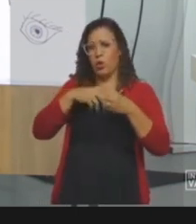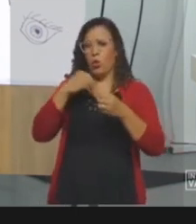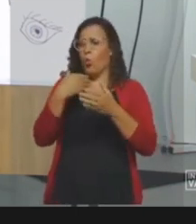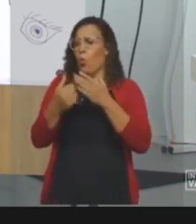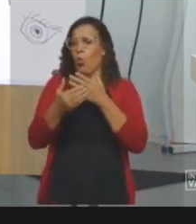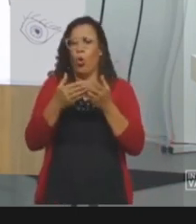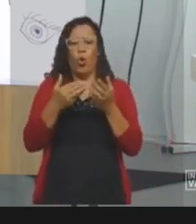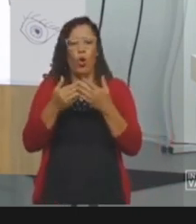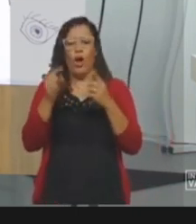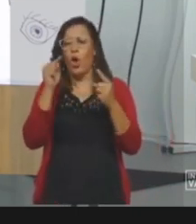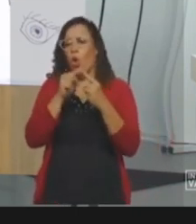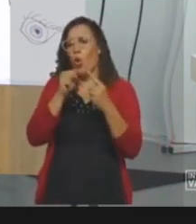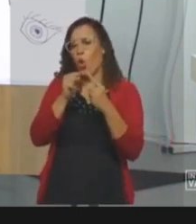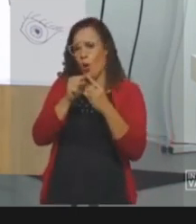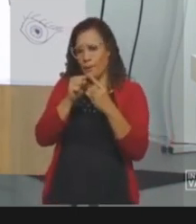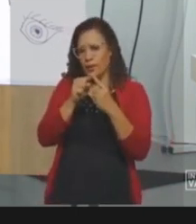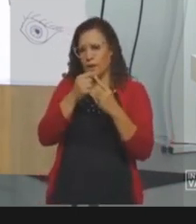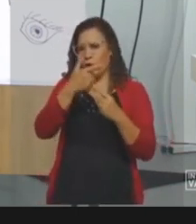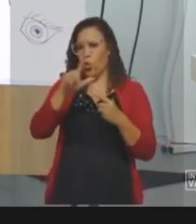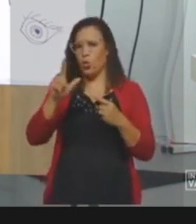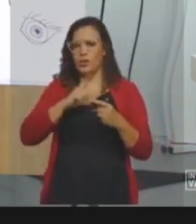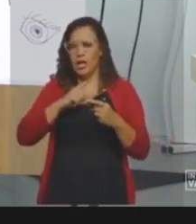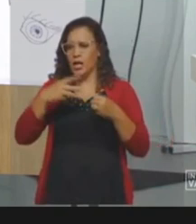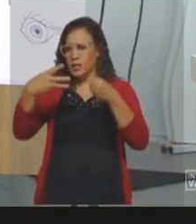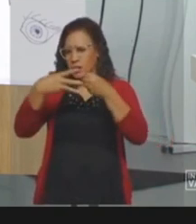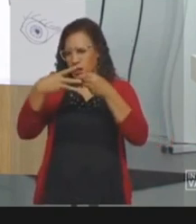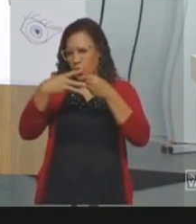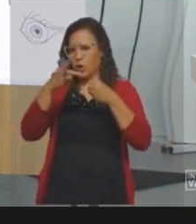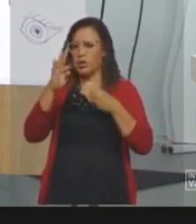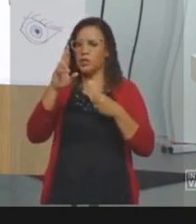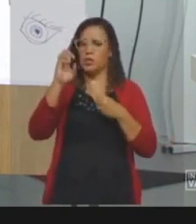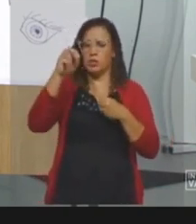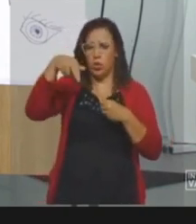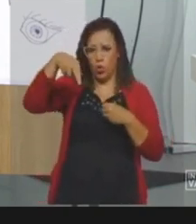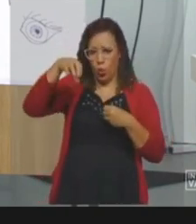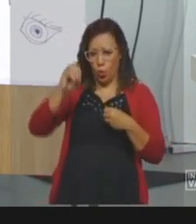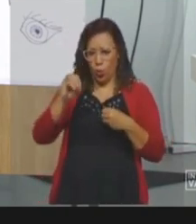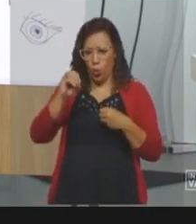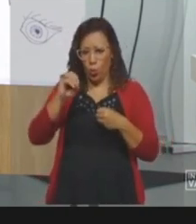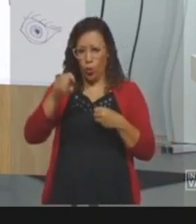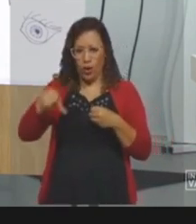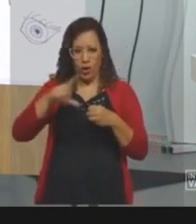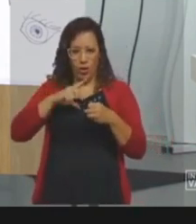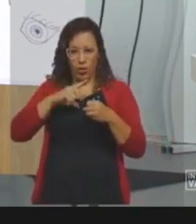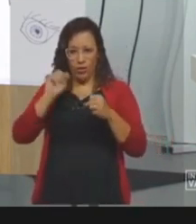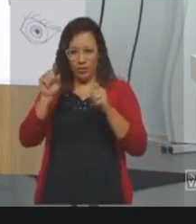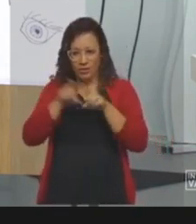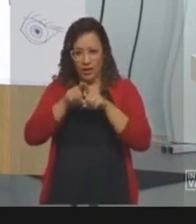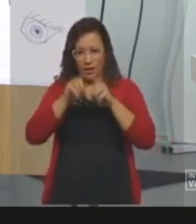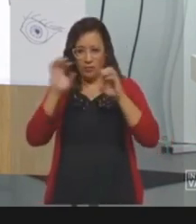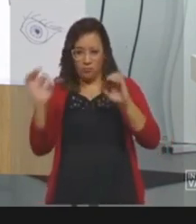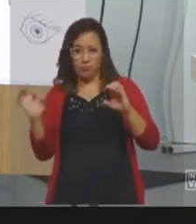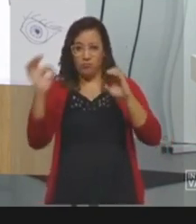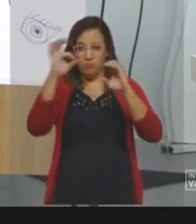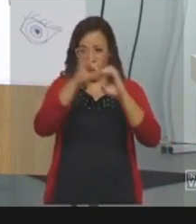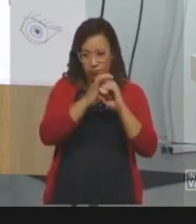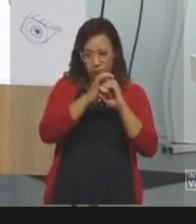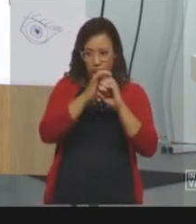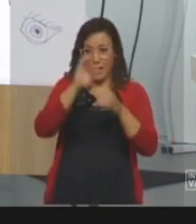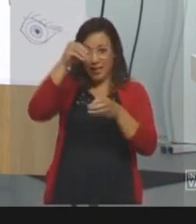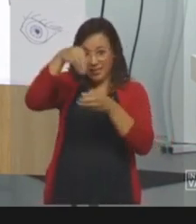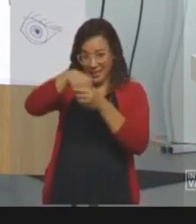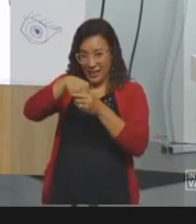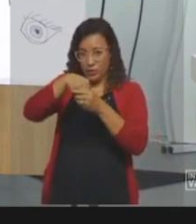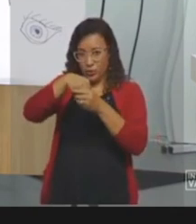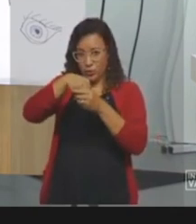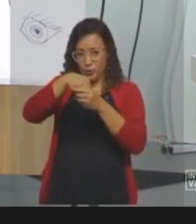célula. E as células-troncos feitas em embriões, que é esse óvulo fecundado, né? Quando você tem um embrião,